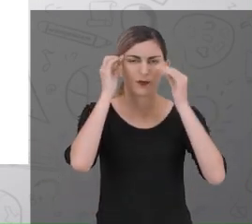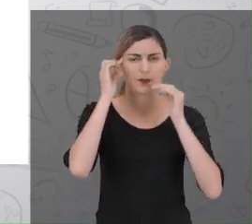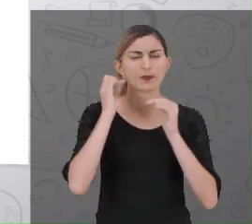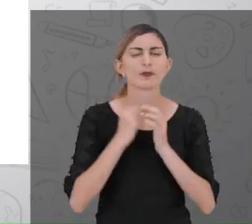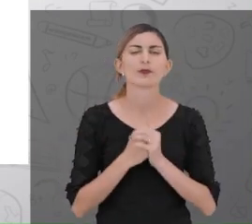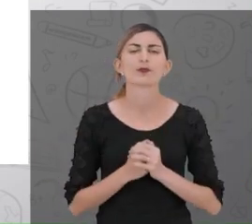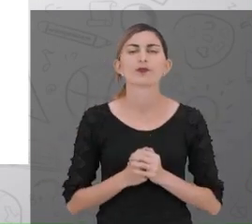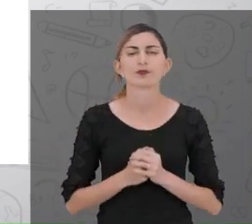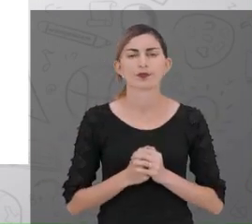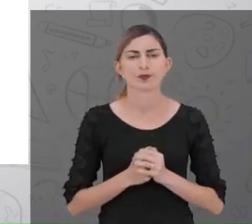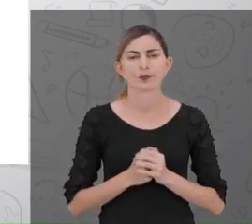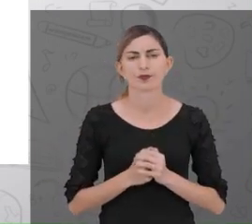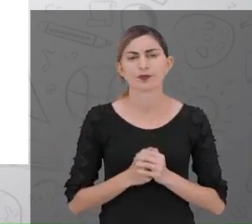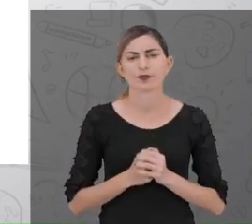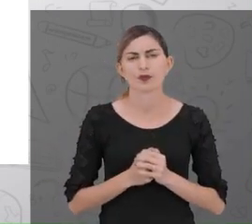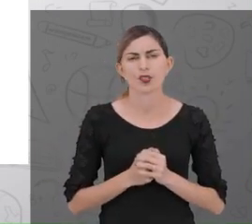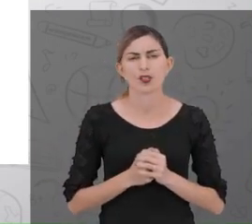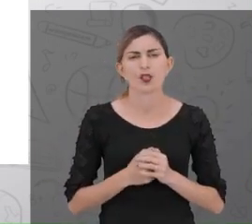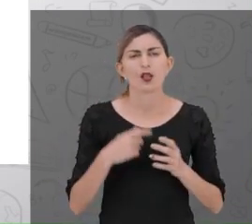linguagem.